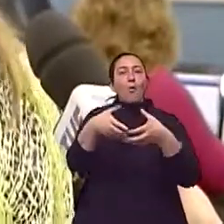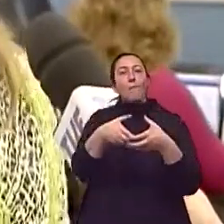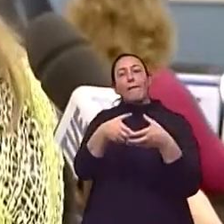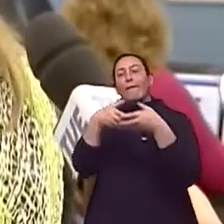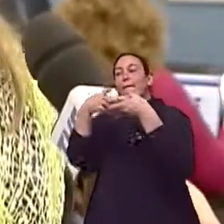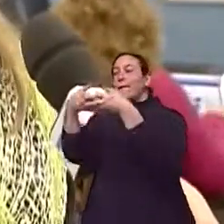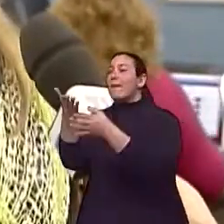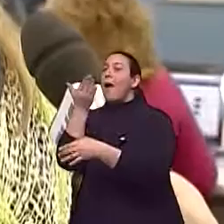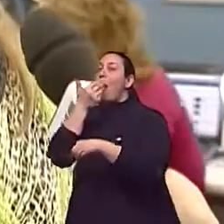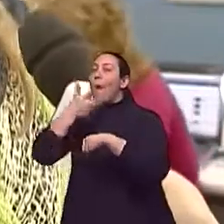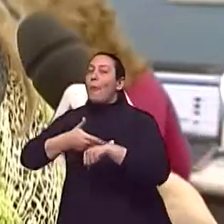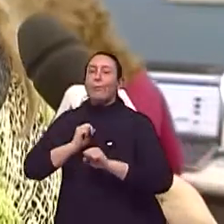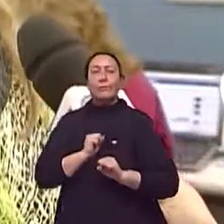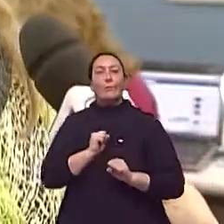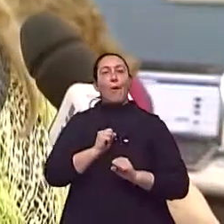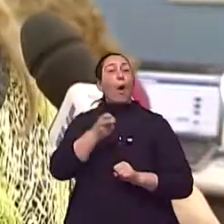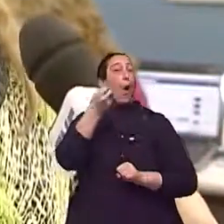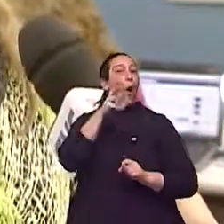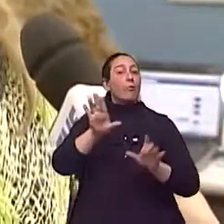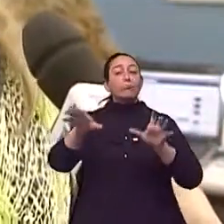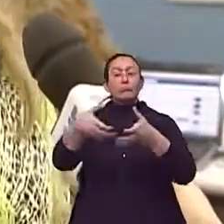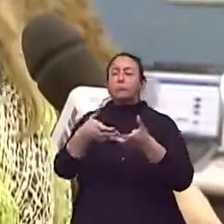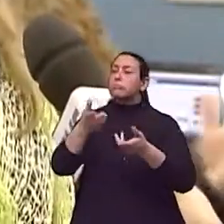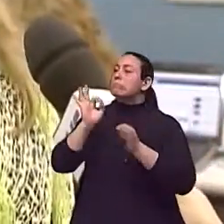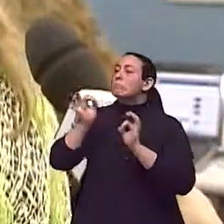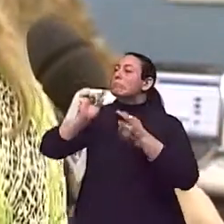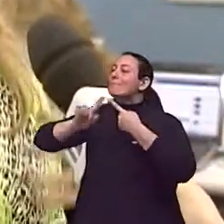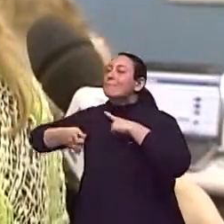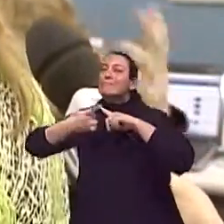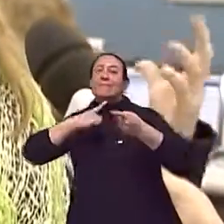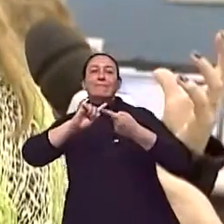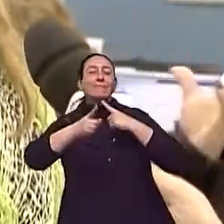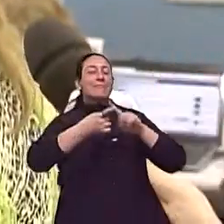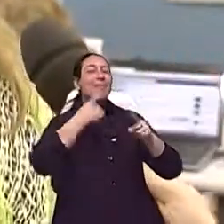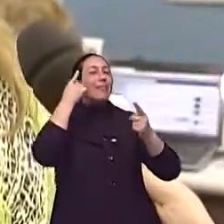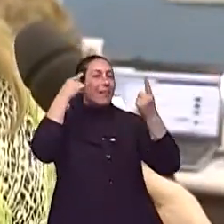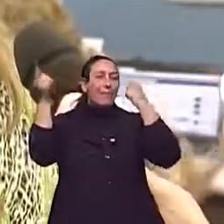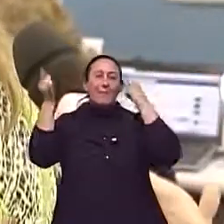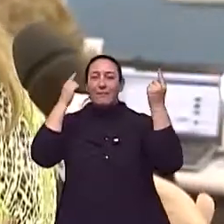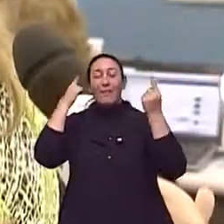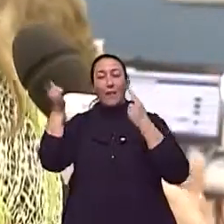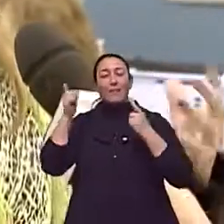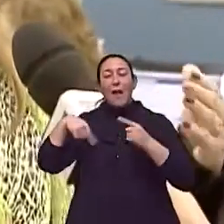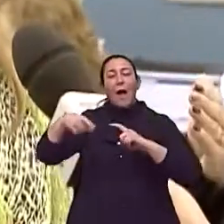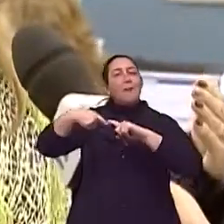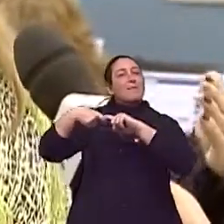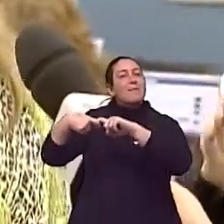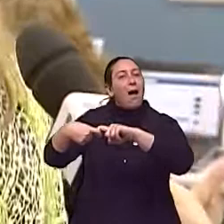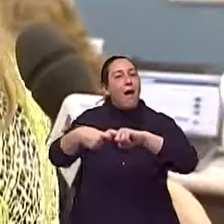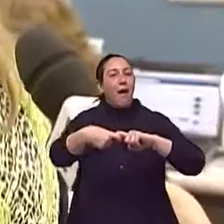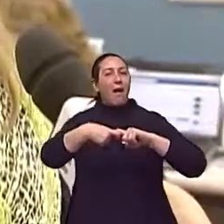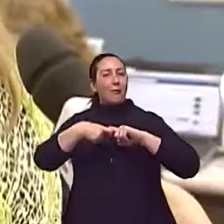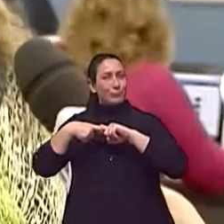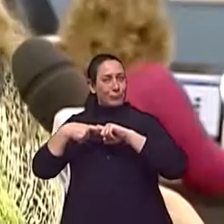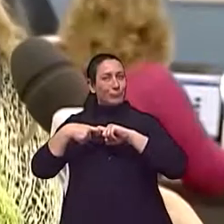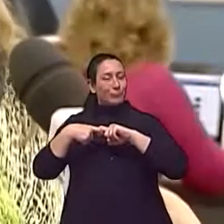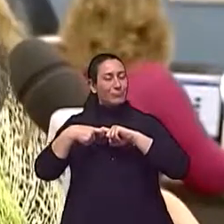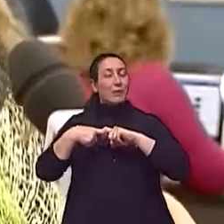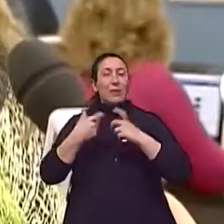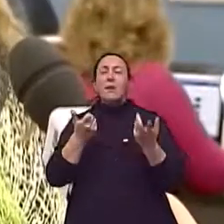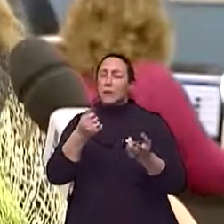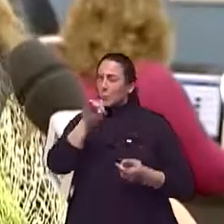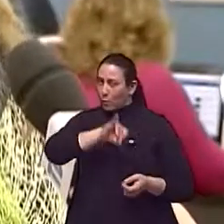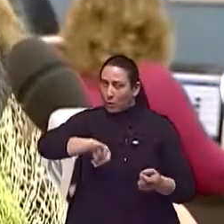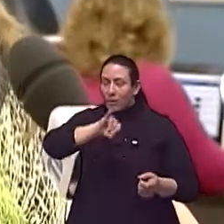às vezes se reúnem também para trocar ideia às vezes sabe aquela coisa de interação entre amizade até em temos via e-mail é